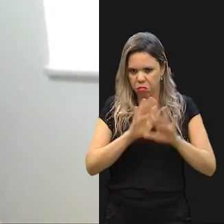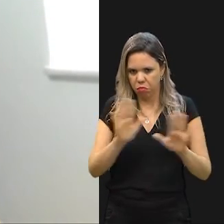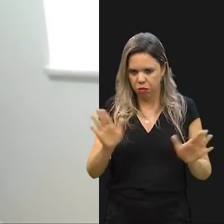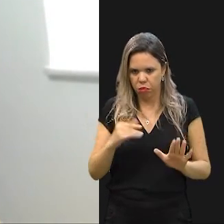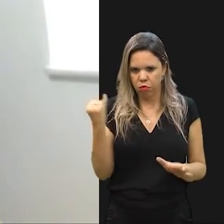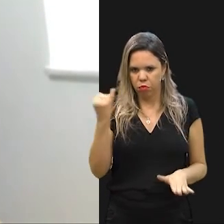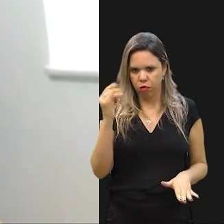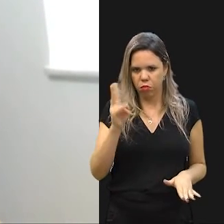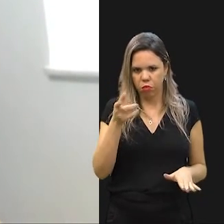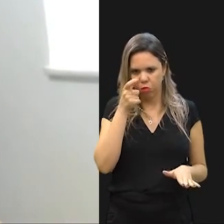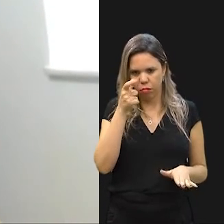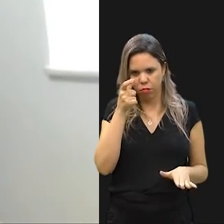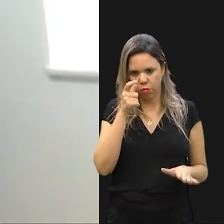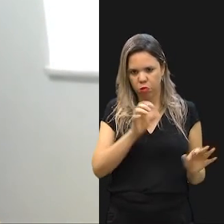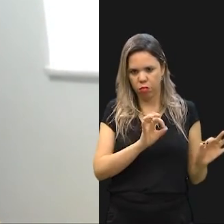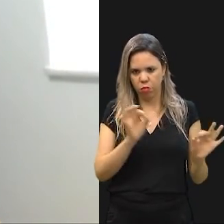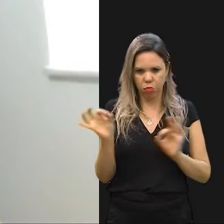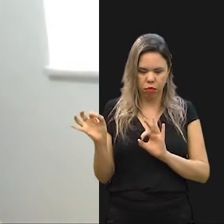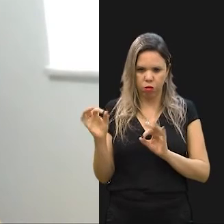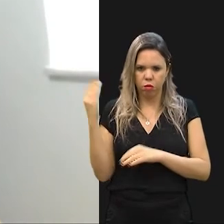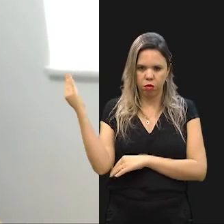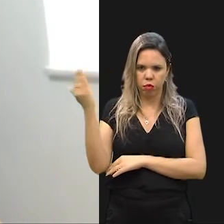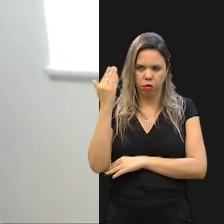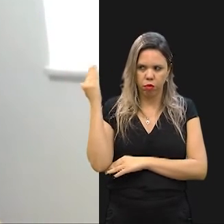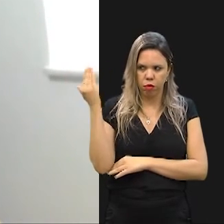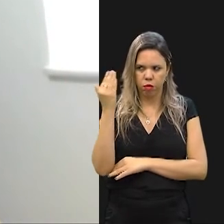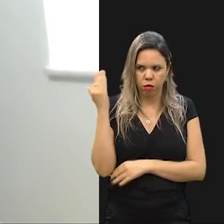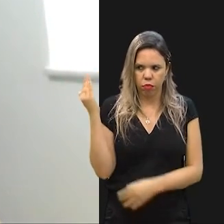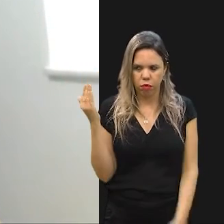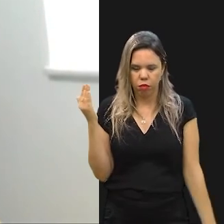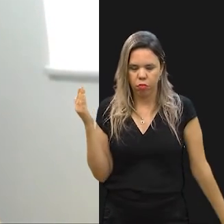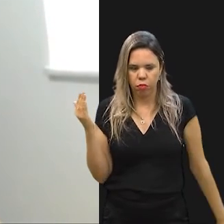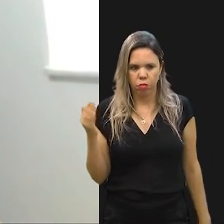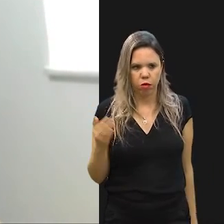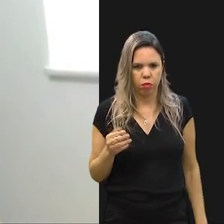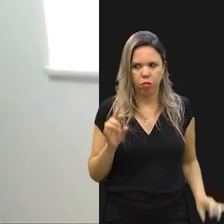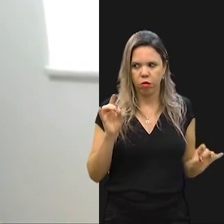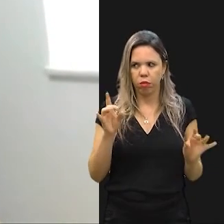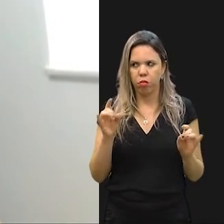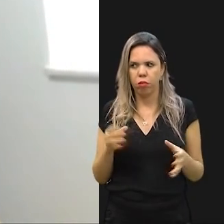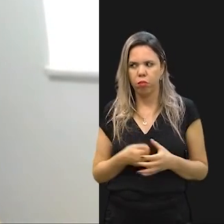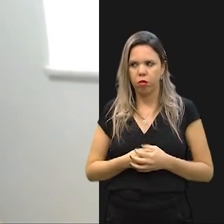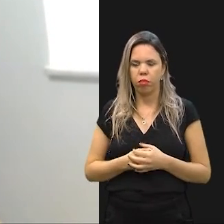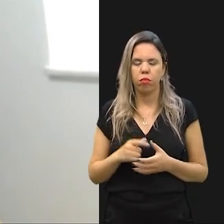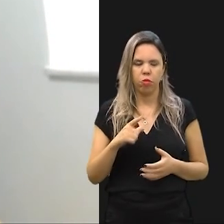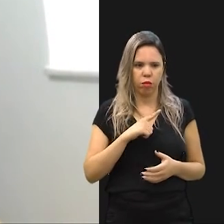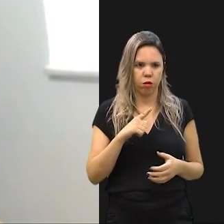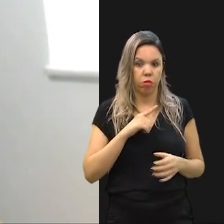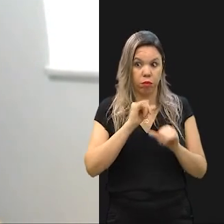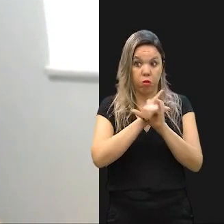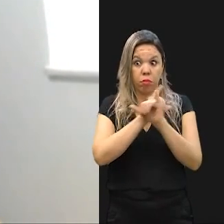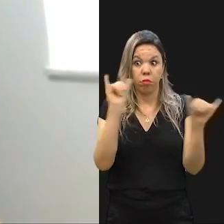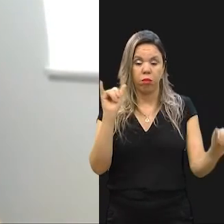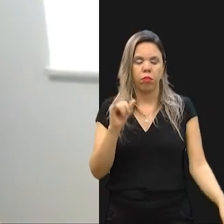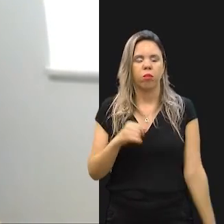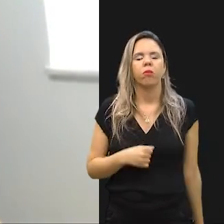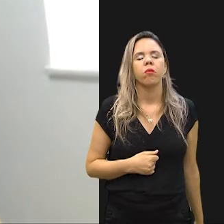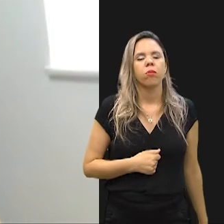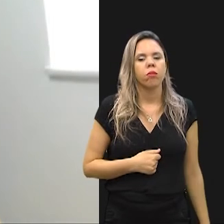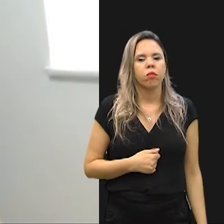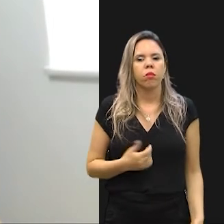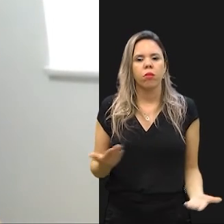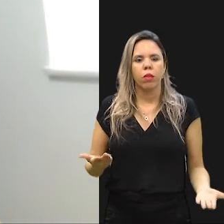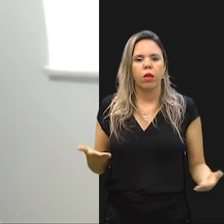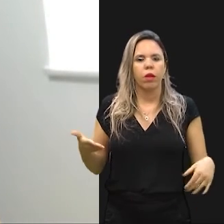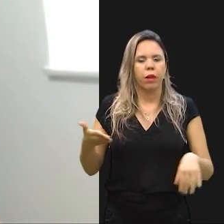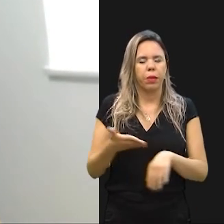sempre acompanhar, né, as previsões do tempo, especialmente quando há alertas, né? Agora a gente está